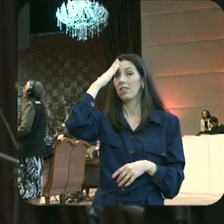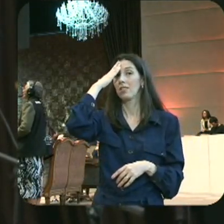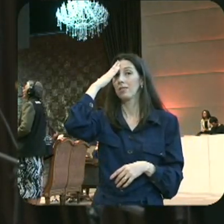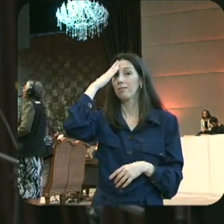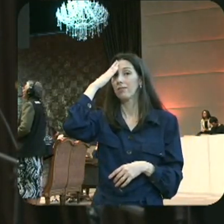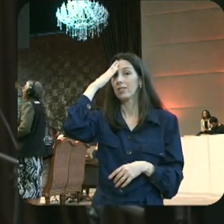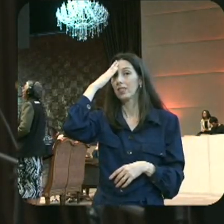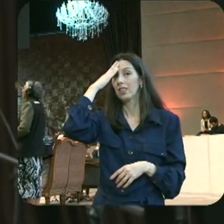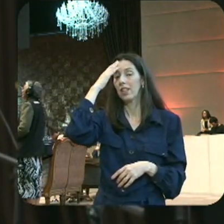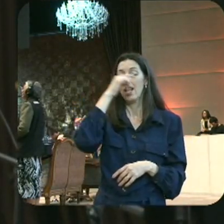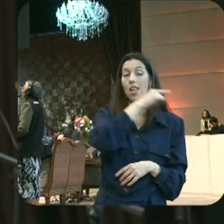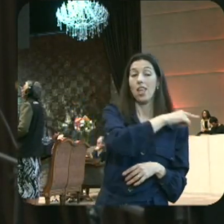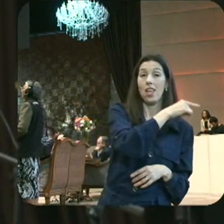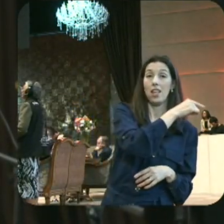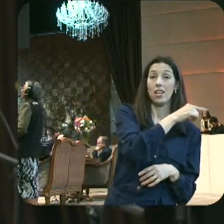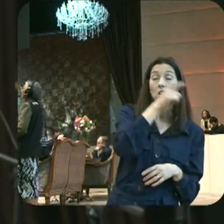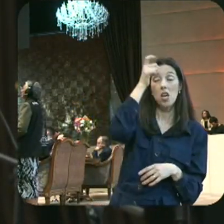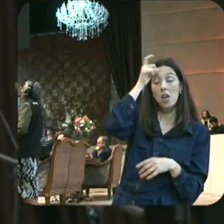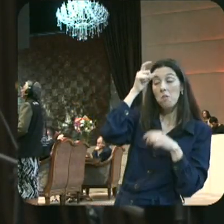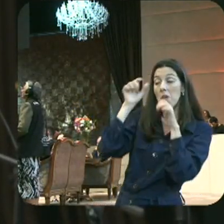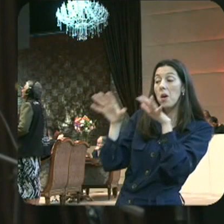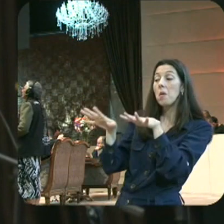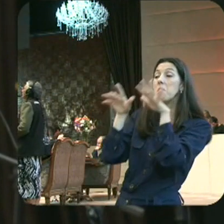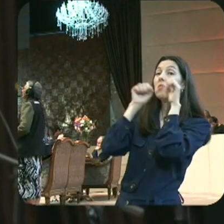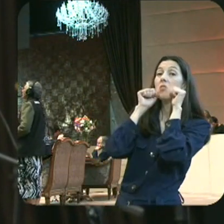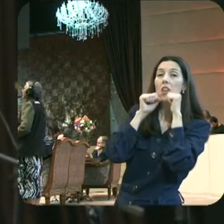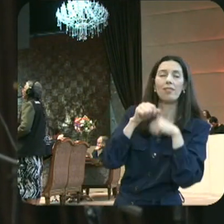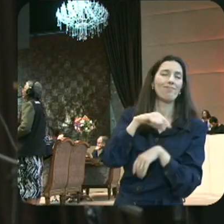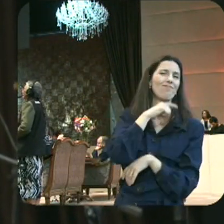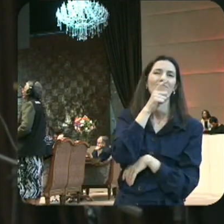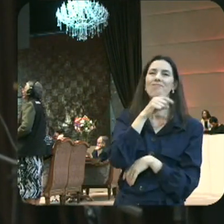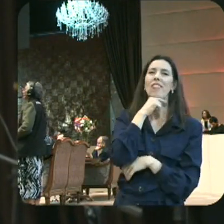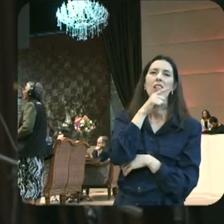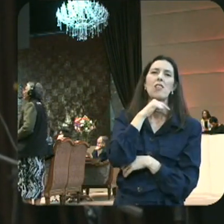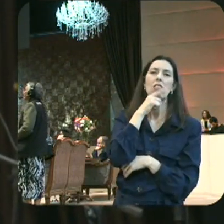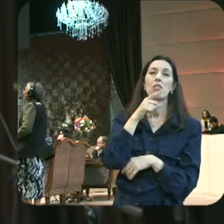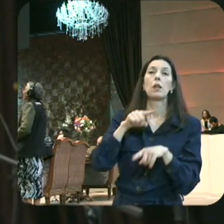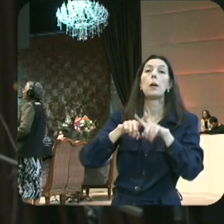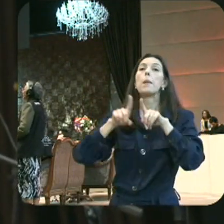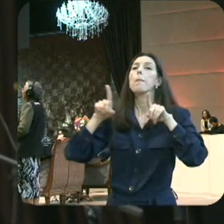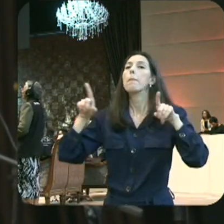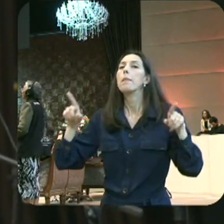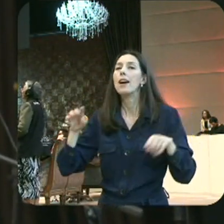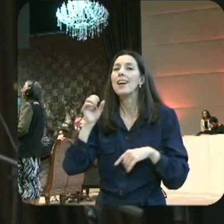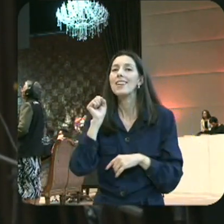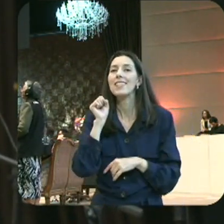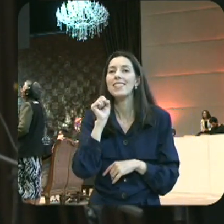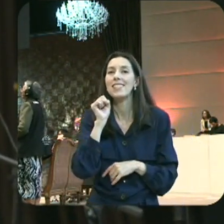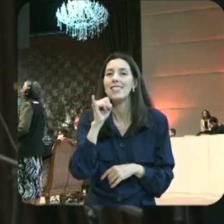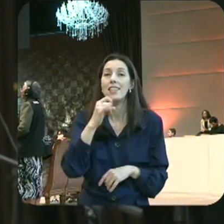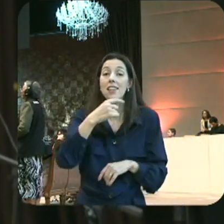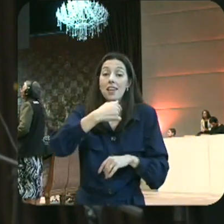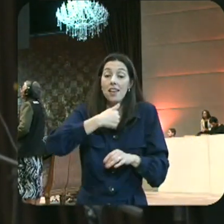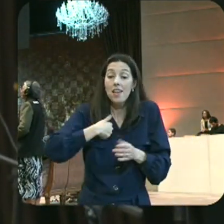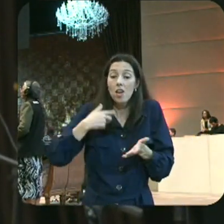precisa amaldiçoar, mesmo porque não pega, é só a gente ser infiel.